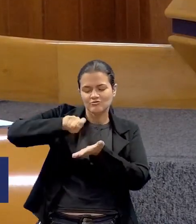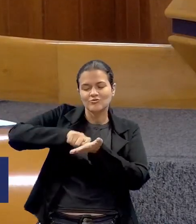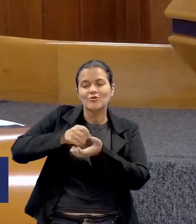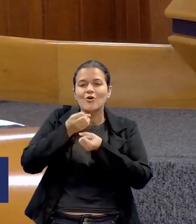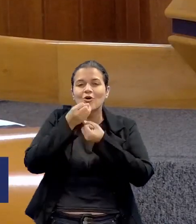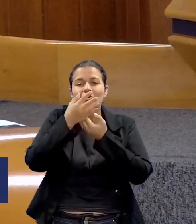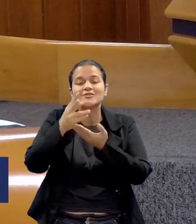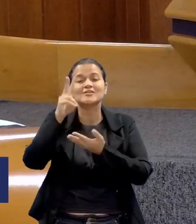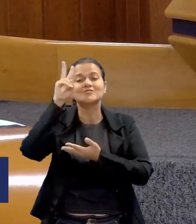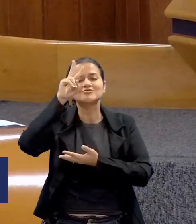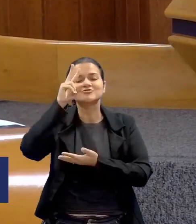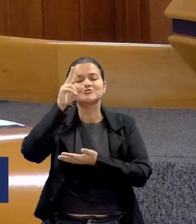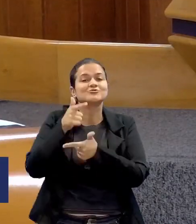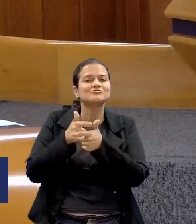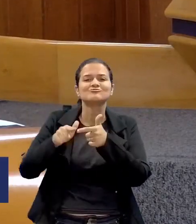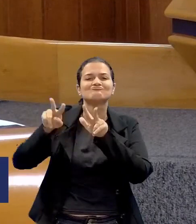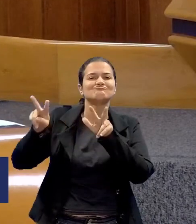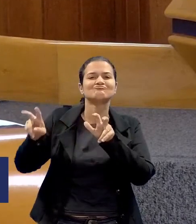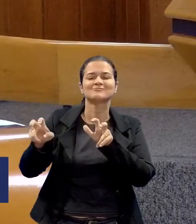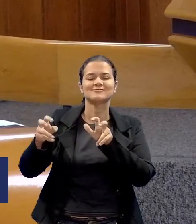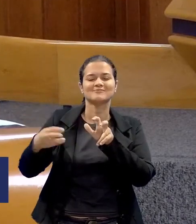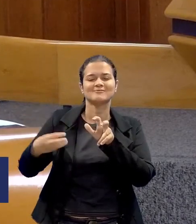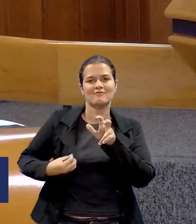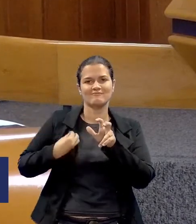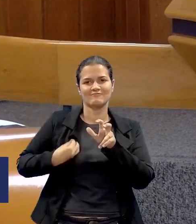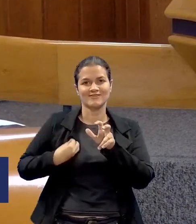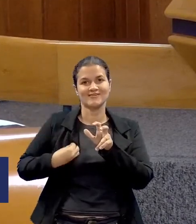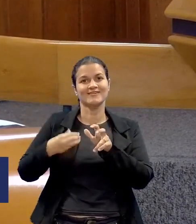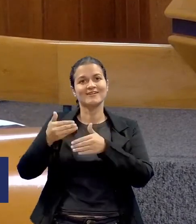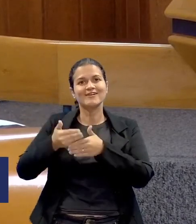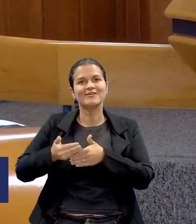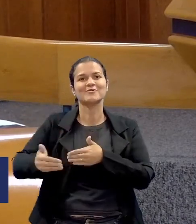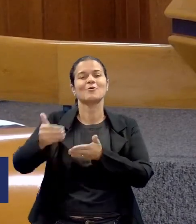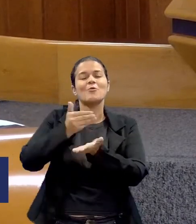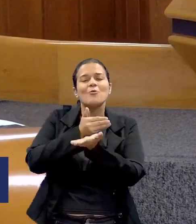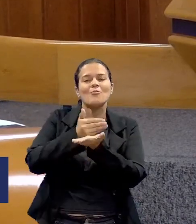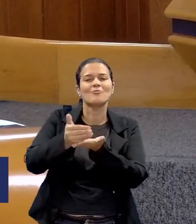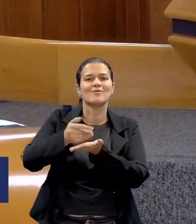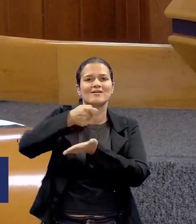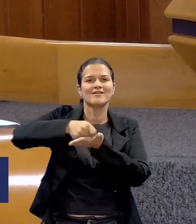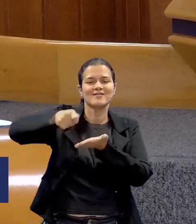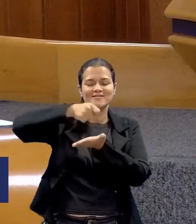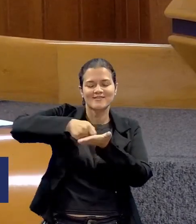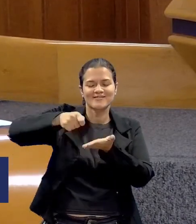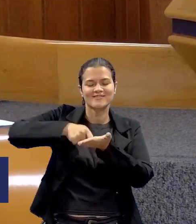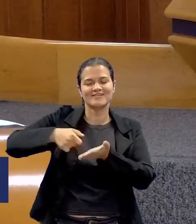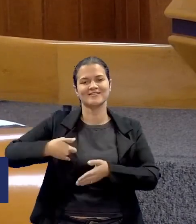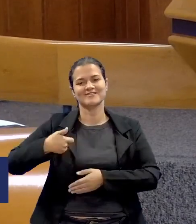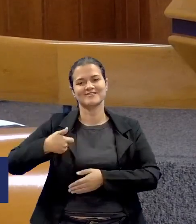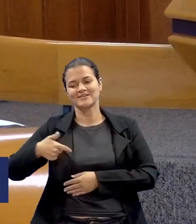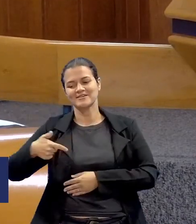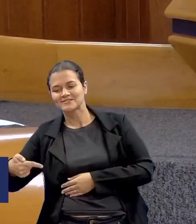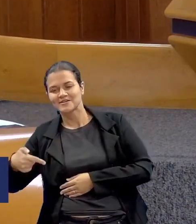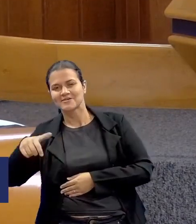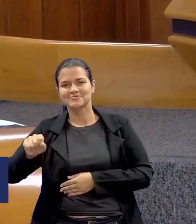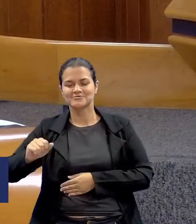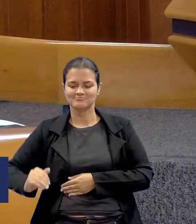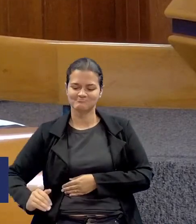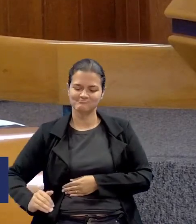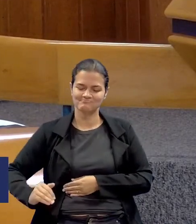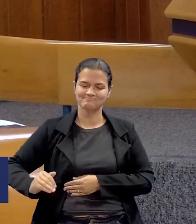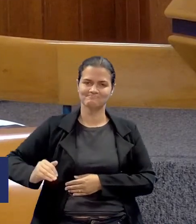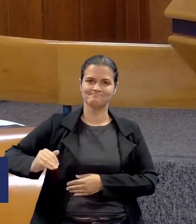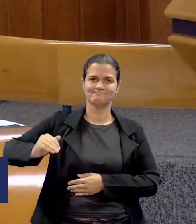vida. É aí que começa o escritor, aos 7, 8 anos de idade. E